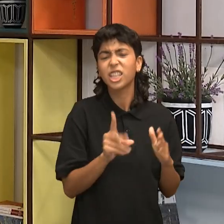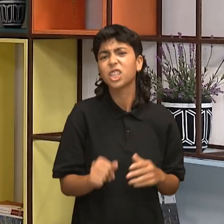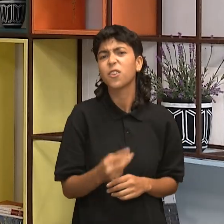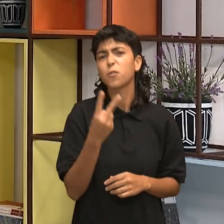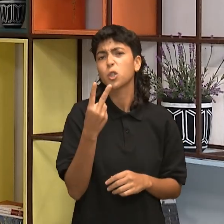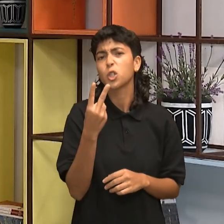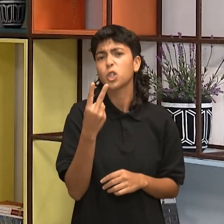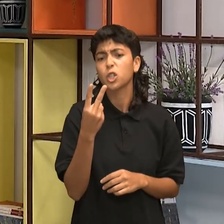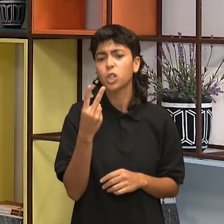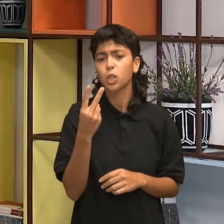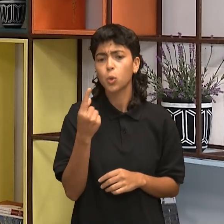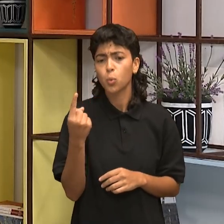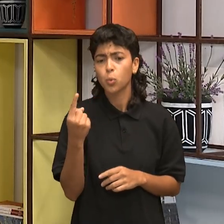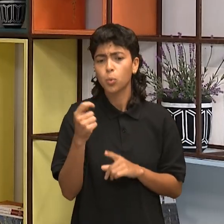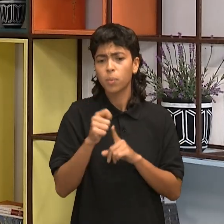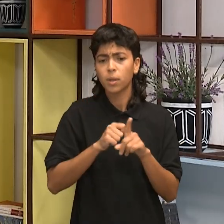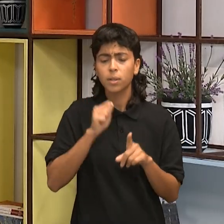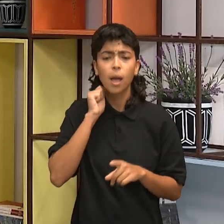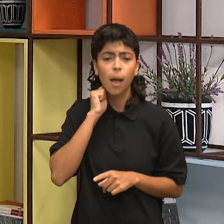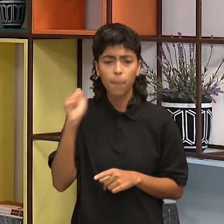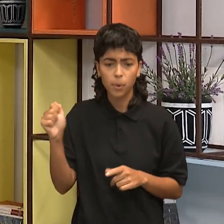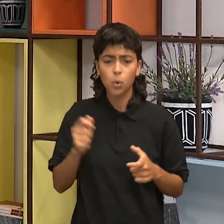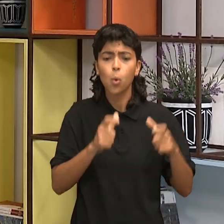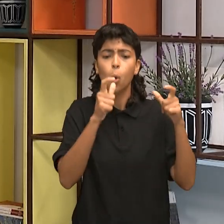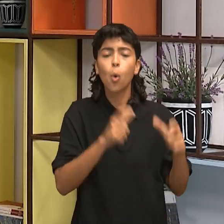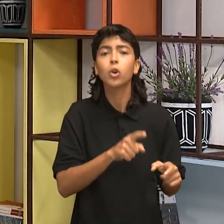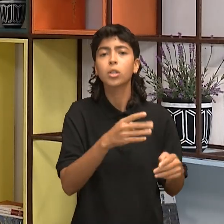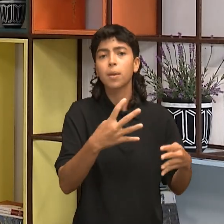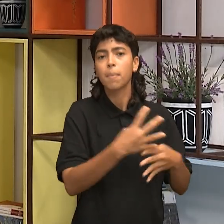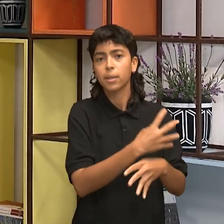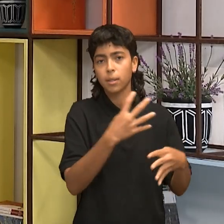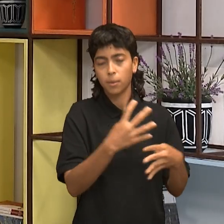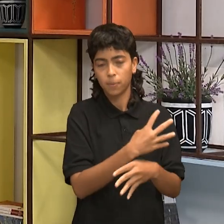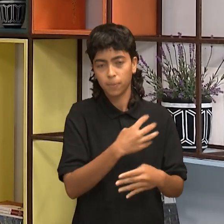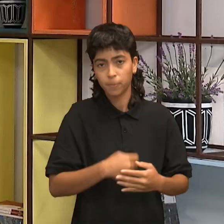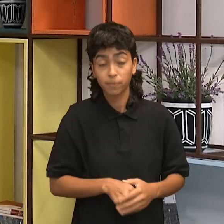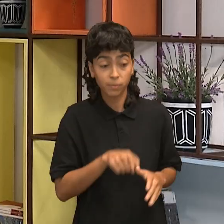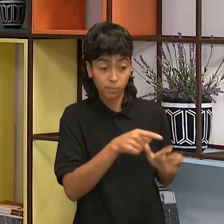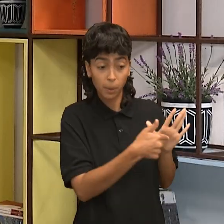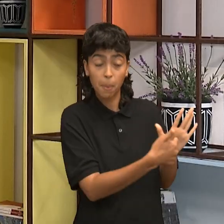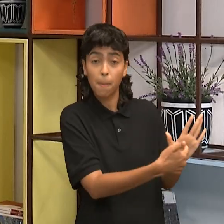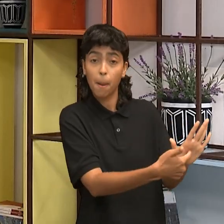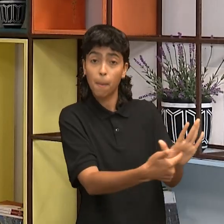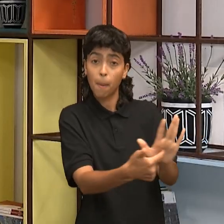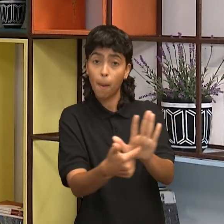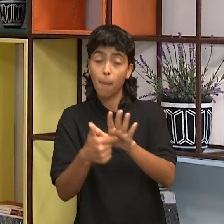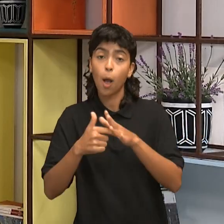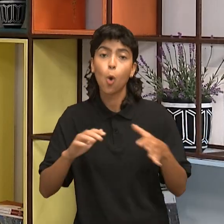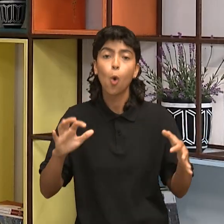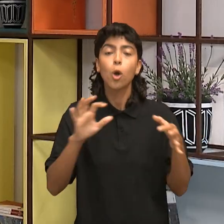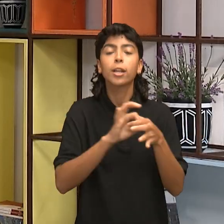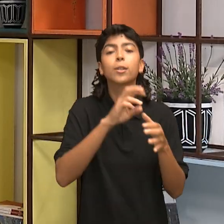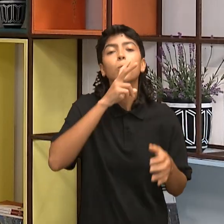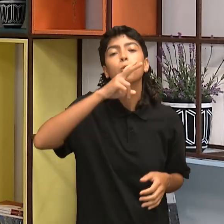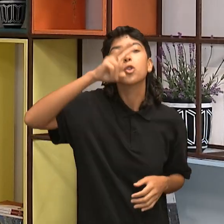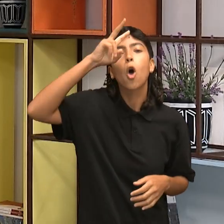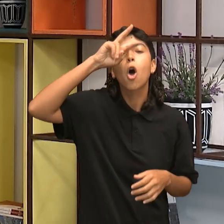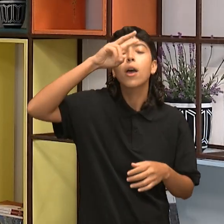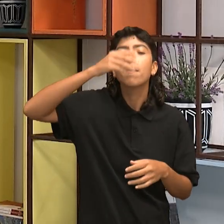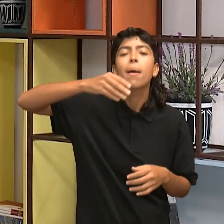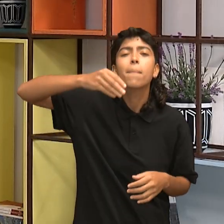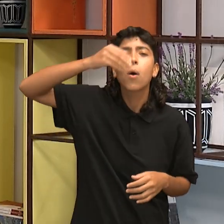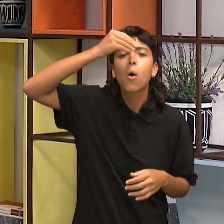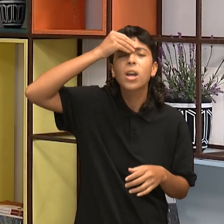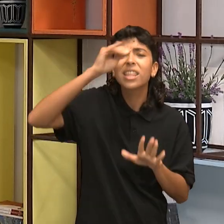de abril na Galeria de Artes do Basileu, França. A mostra propõe conexões com a própria história, explorando